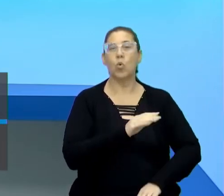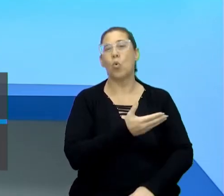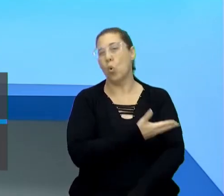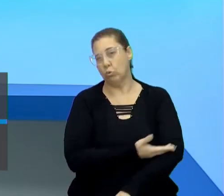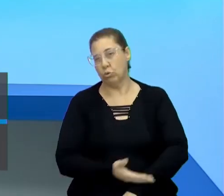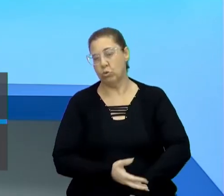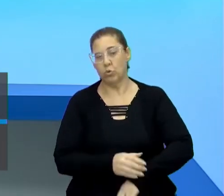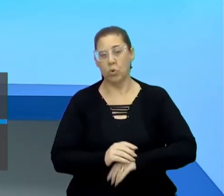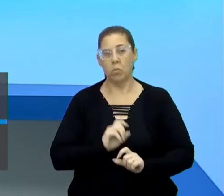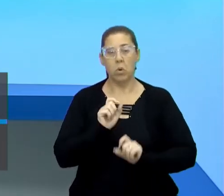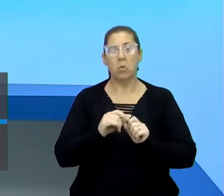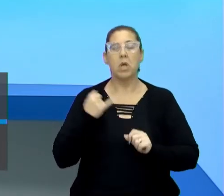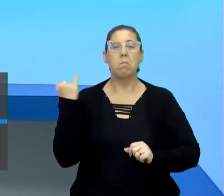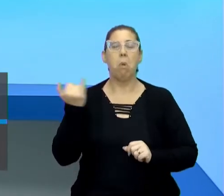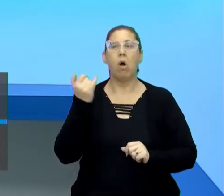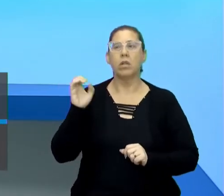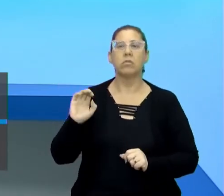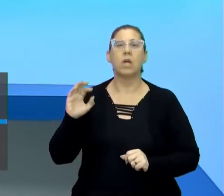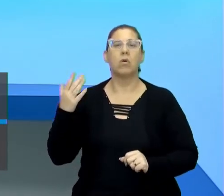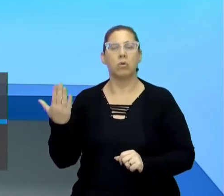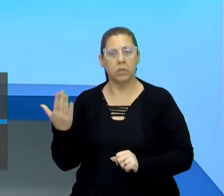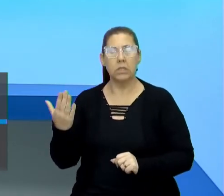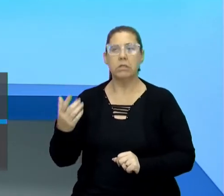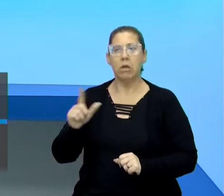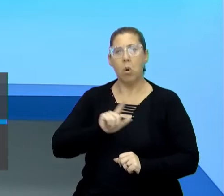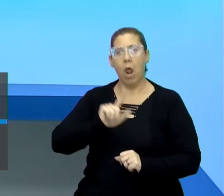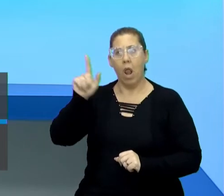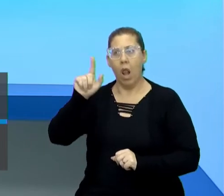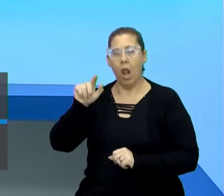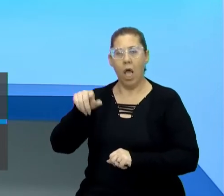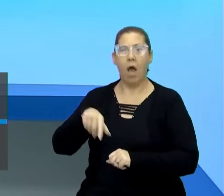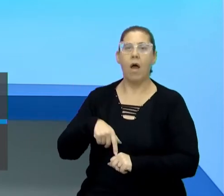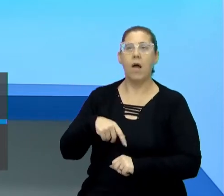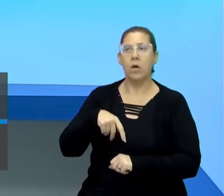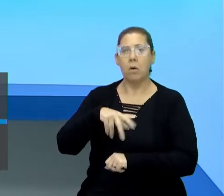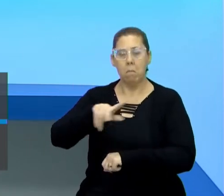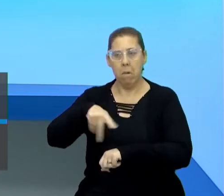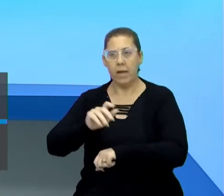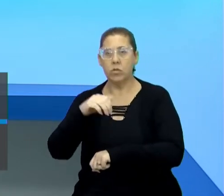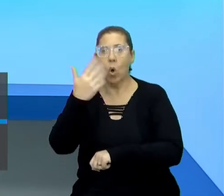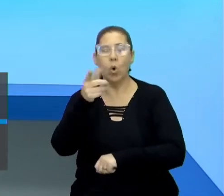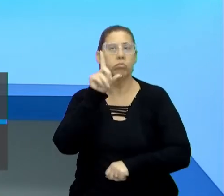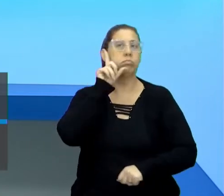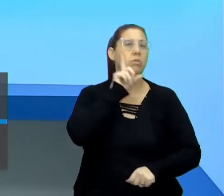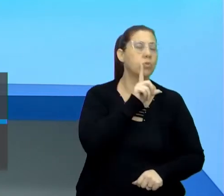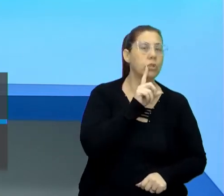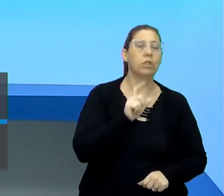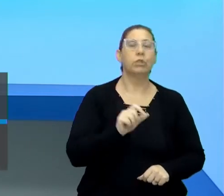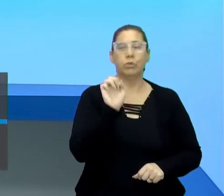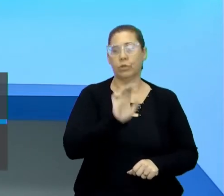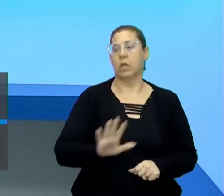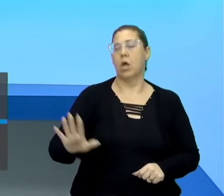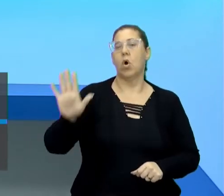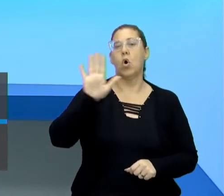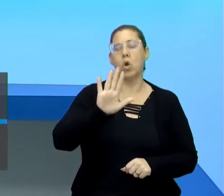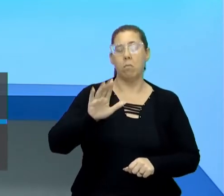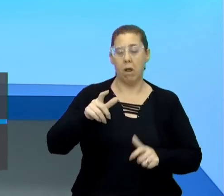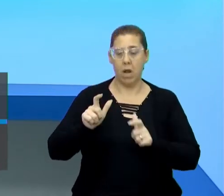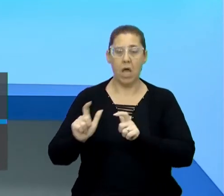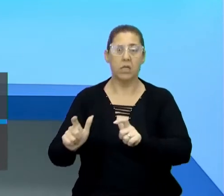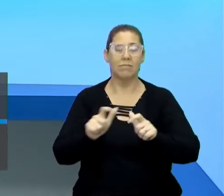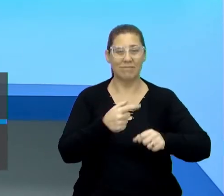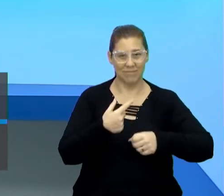seja, o que importa é o que está acontecendo no Ocidente, é o que está acontecendo nos Estados Unidos, é o que está acontecendo na Europa, é o que está acontecendo nas grandes